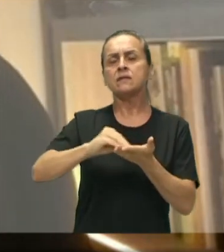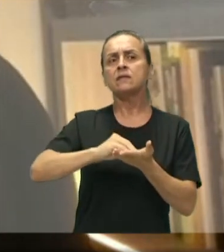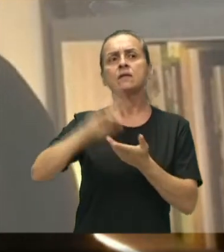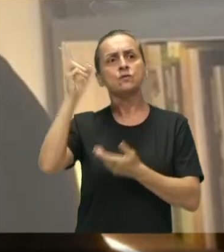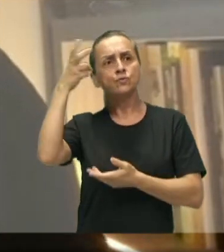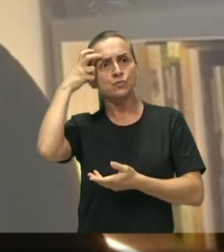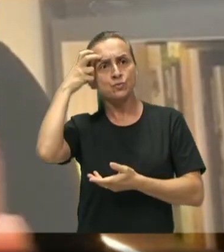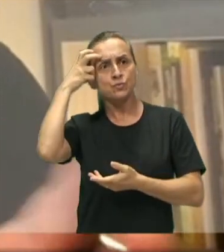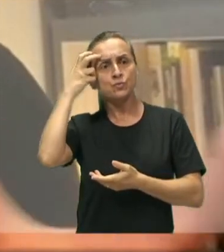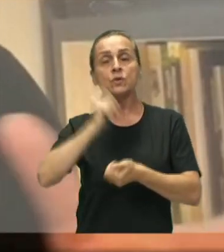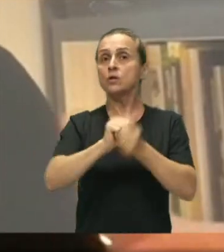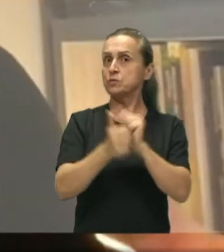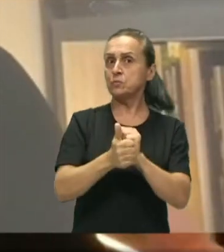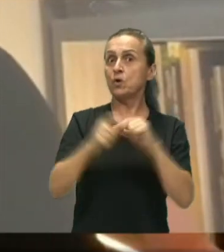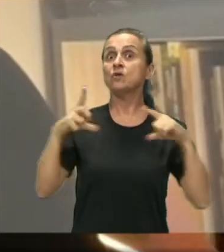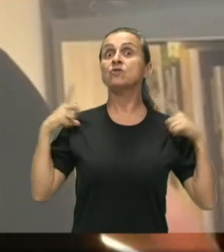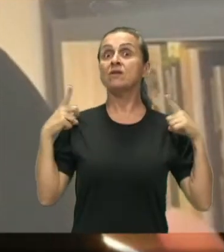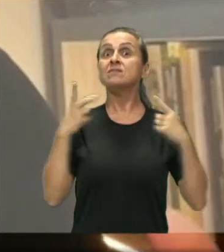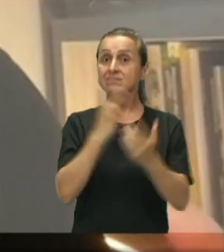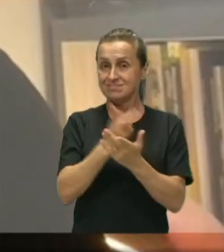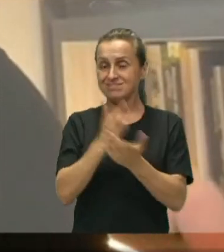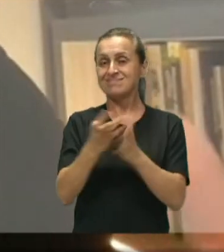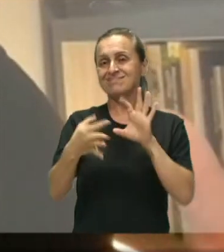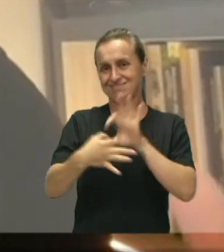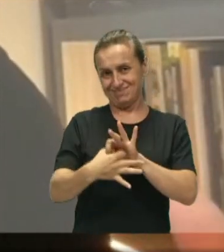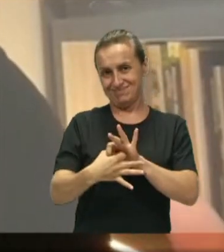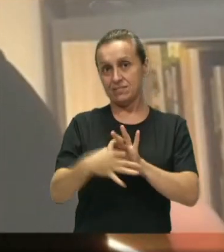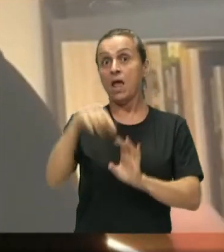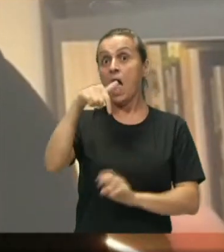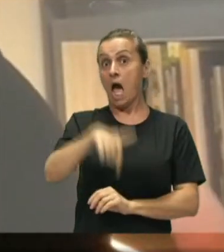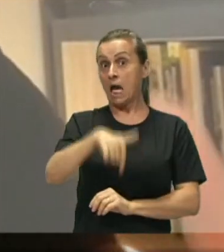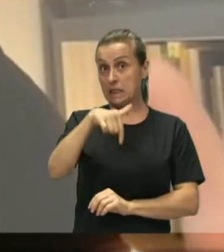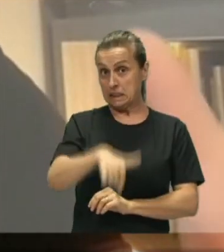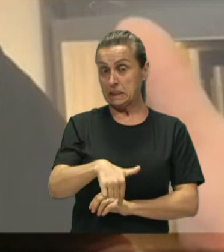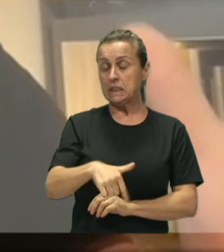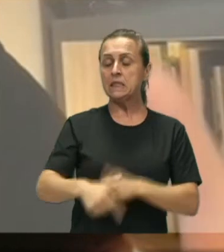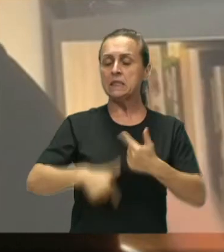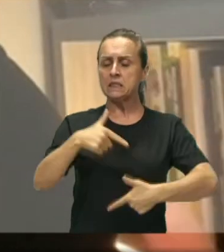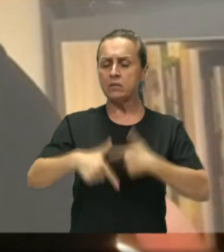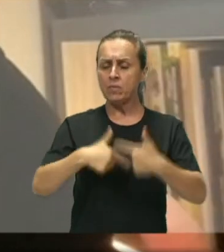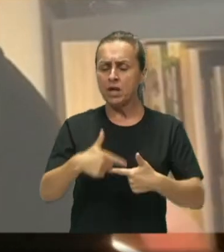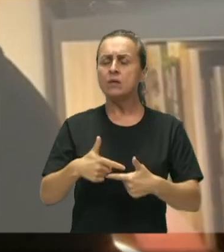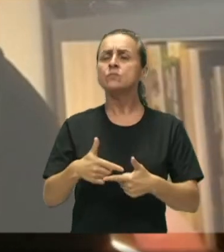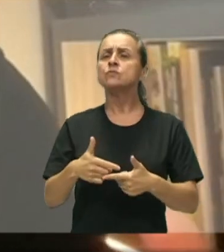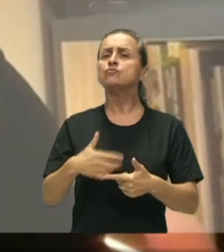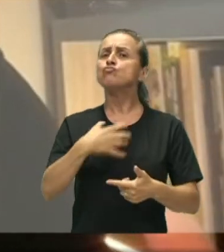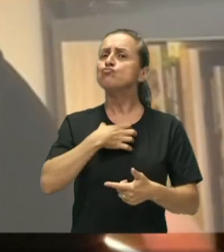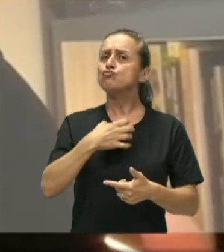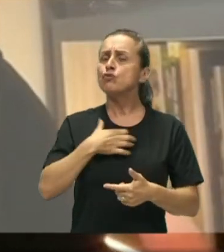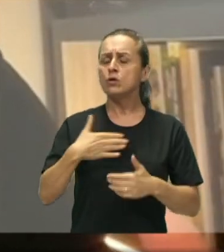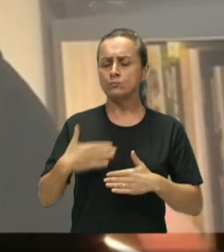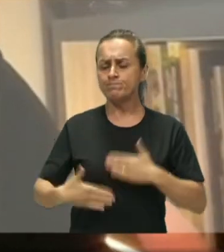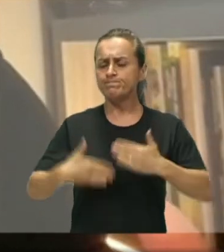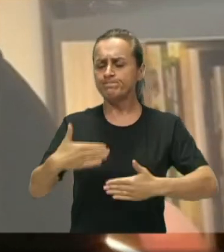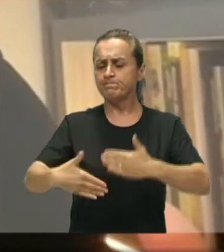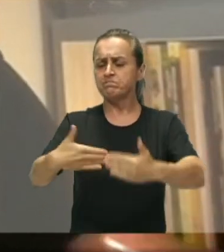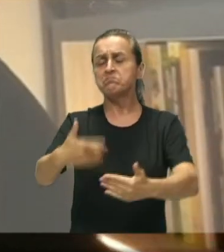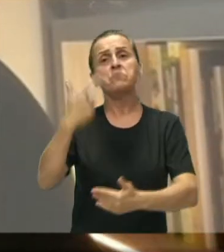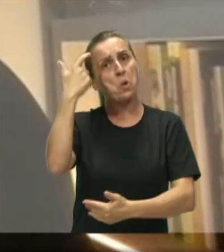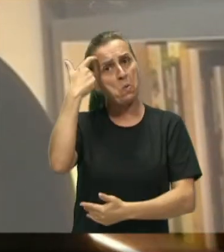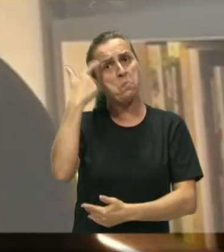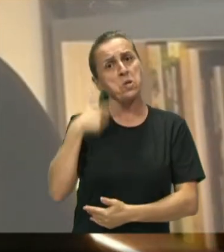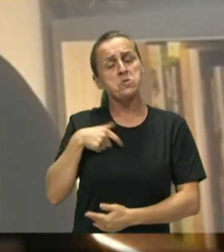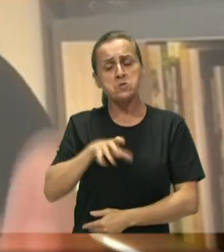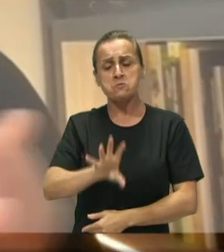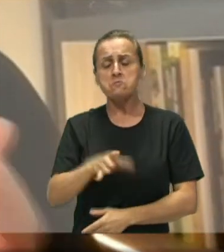e aqui nós trabalhamos é de maneiras segmentada e penso que deve ser dessa maneira e o